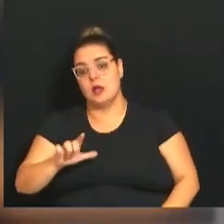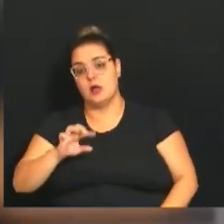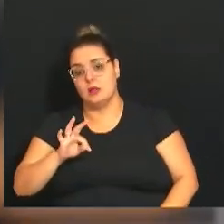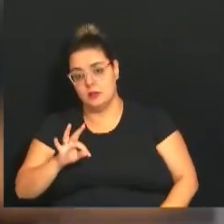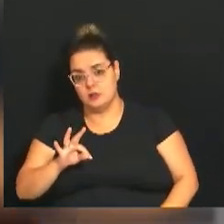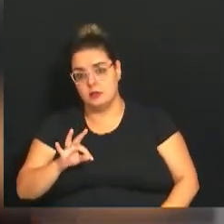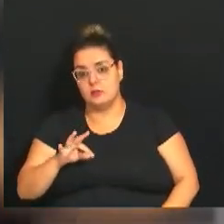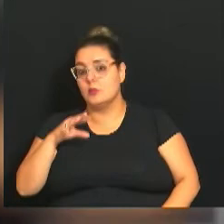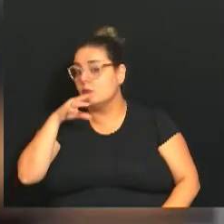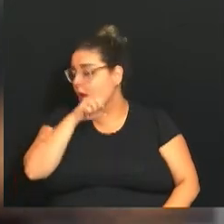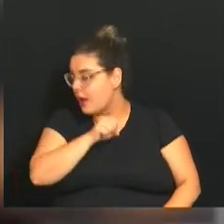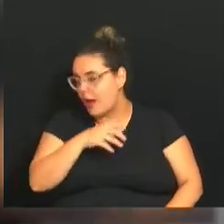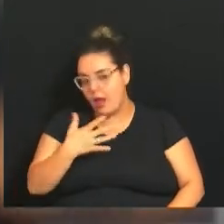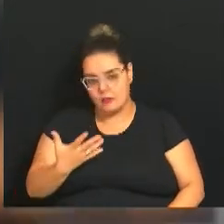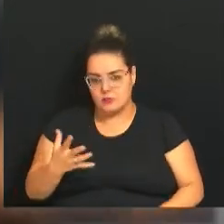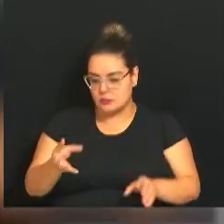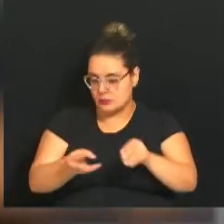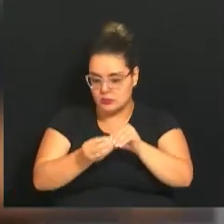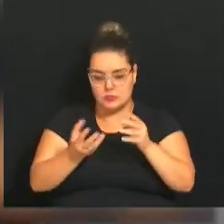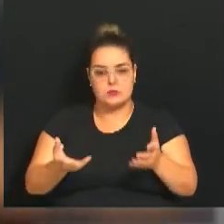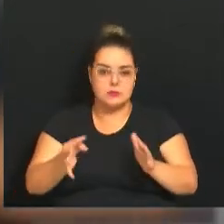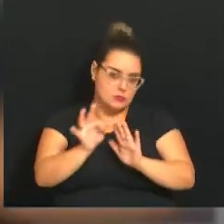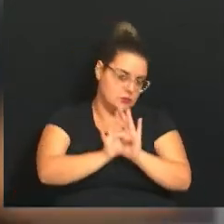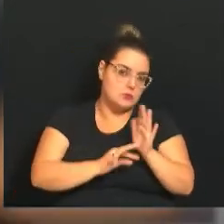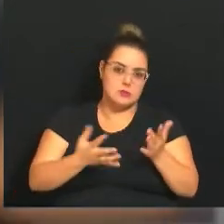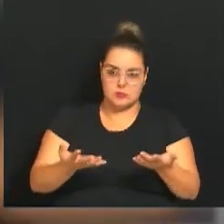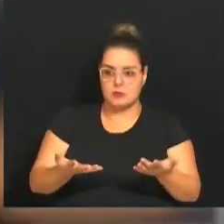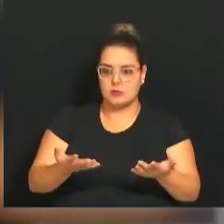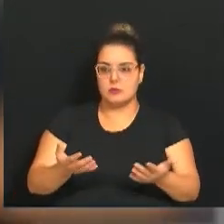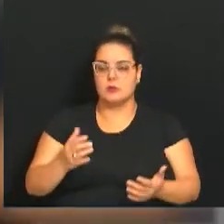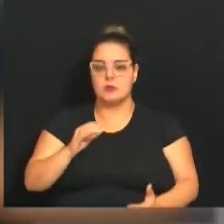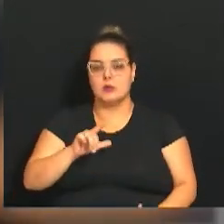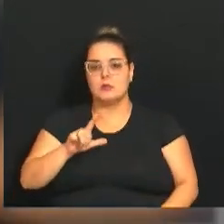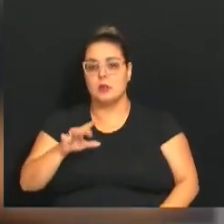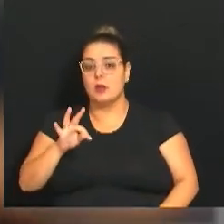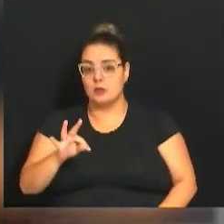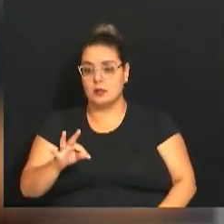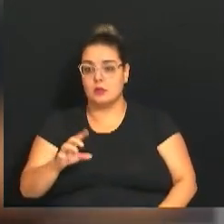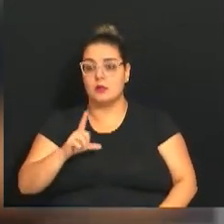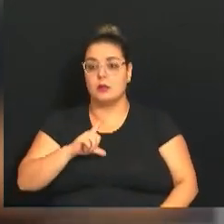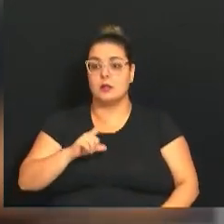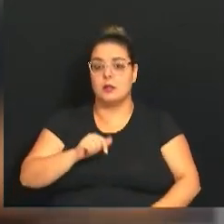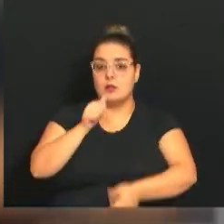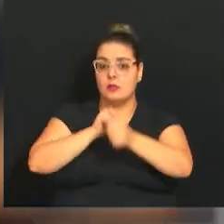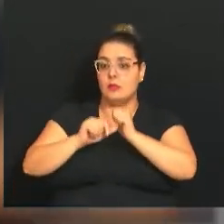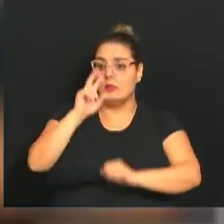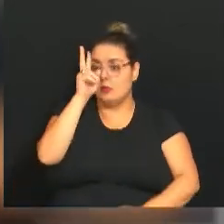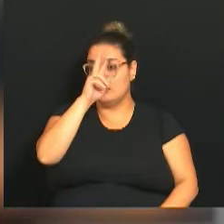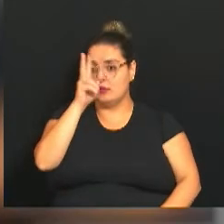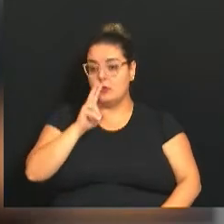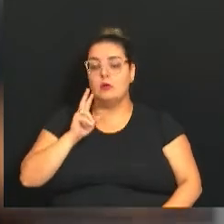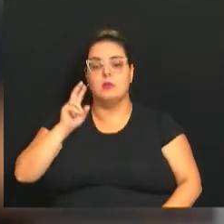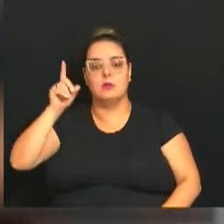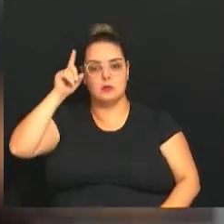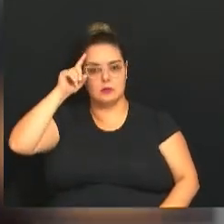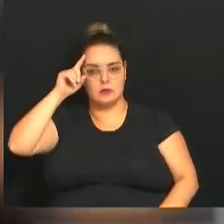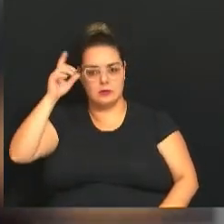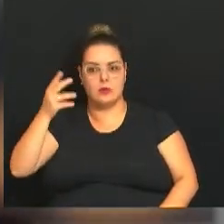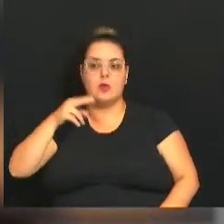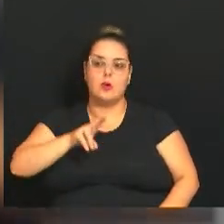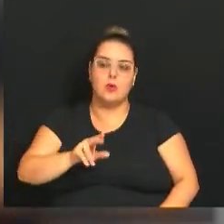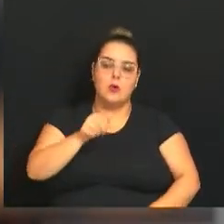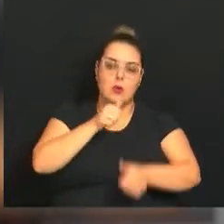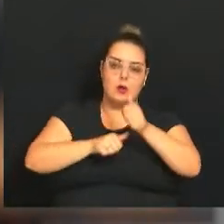texto. Para que vocês tenham noção, a CLT ela prevê que a embriaguez habitual ou a embriaguez no